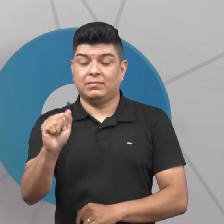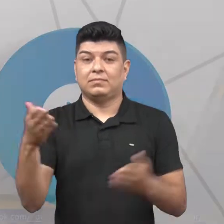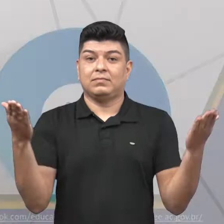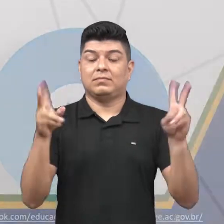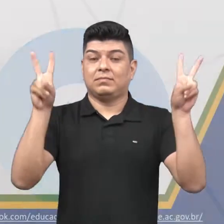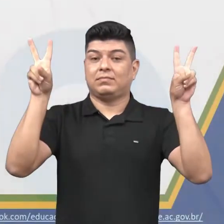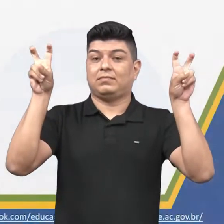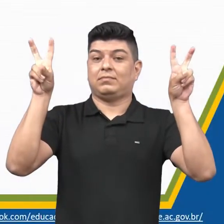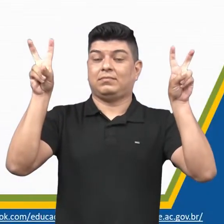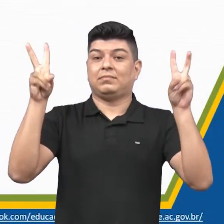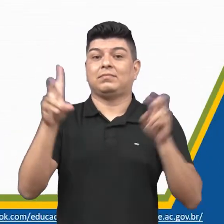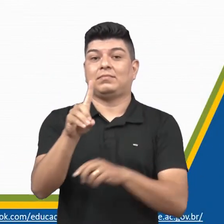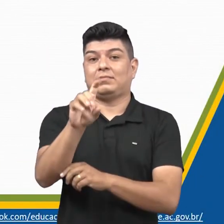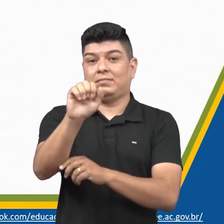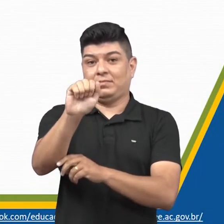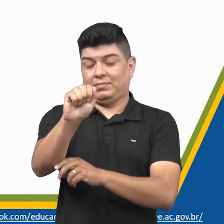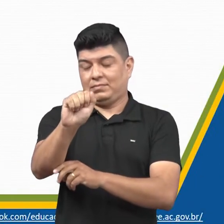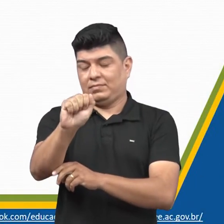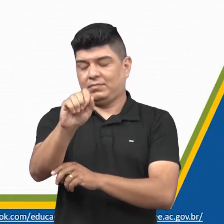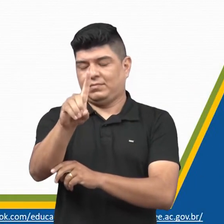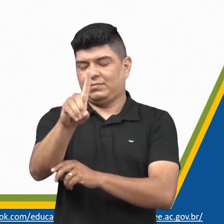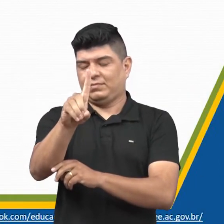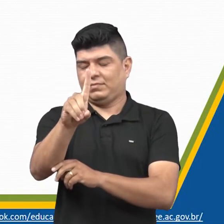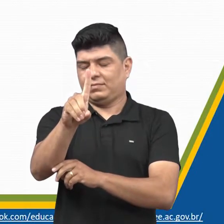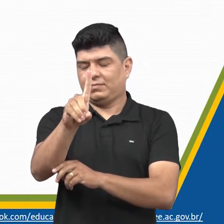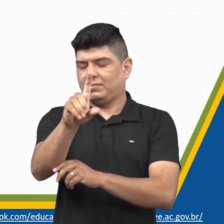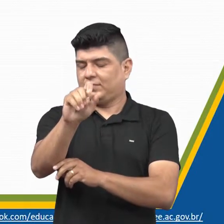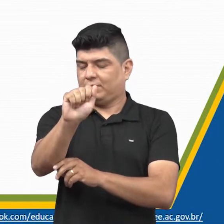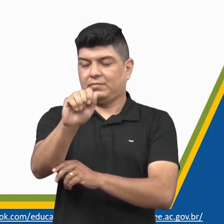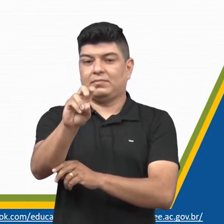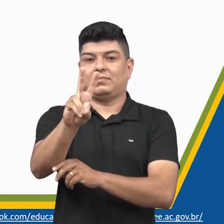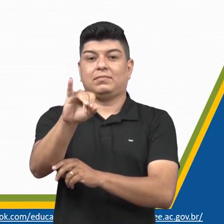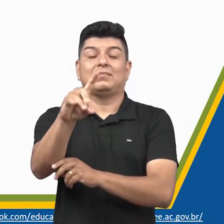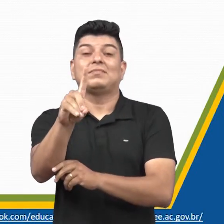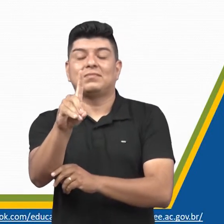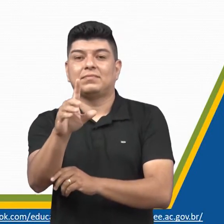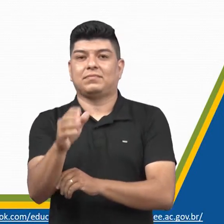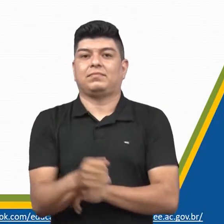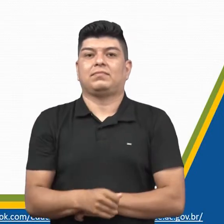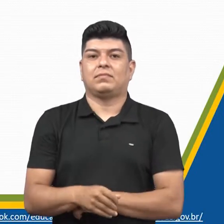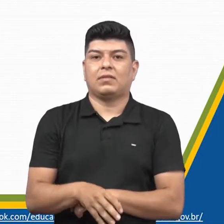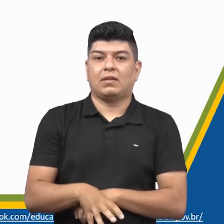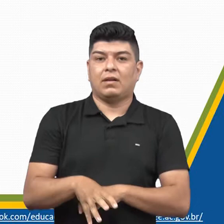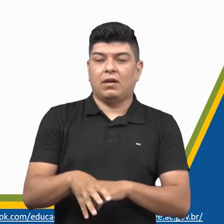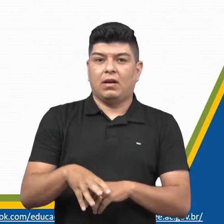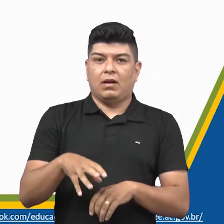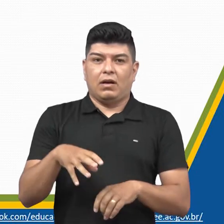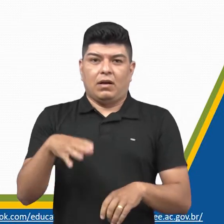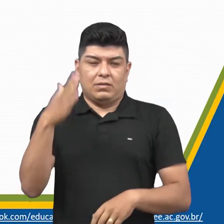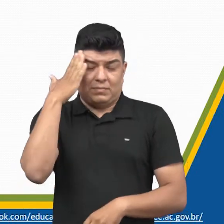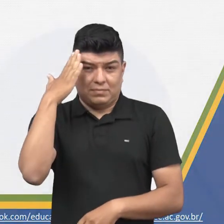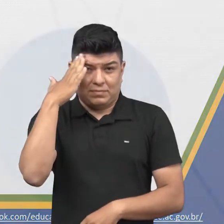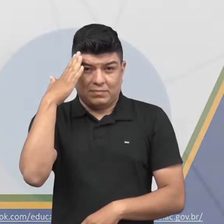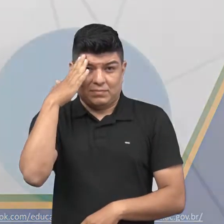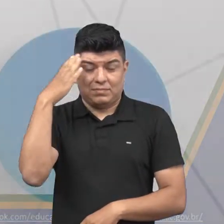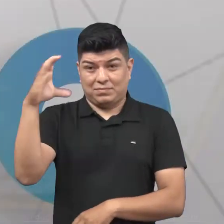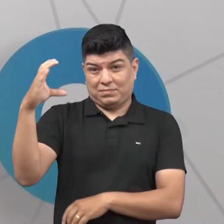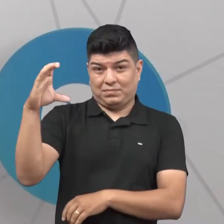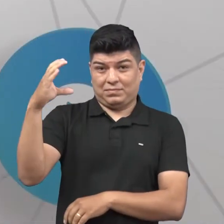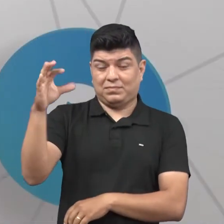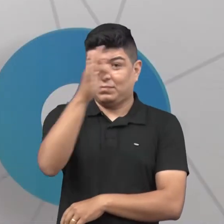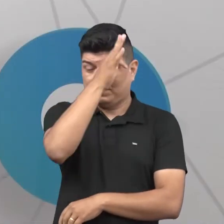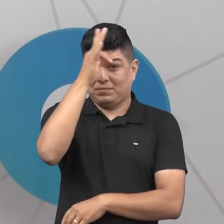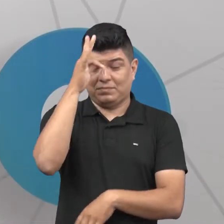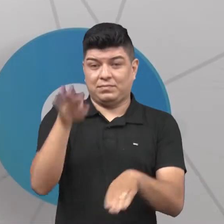assunto é sobre David Hume, continuando ainda sobre as diferenças entre o saber científico e o saber filosófico,